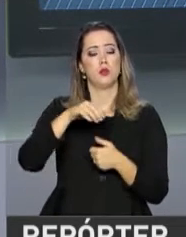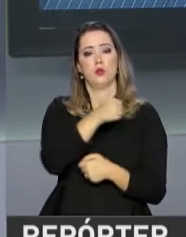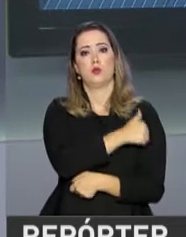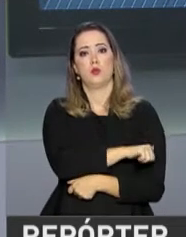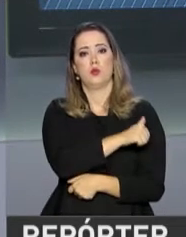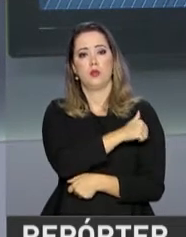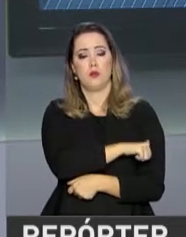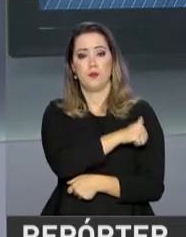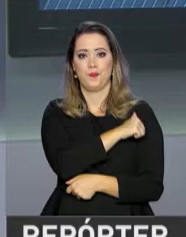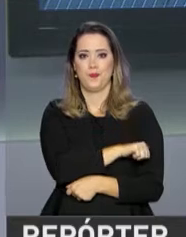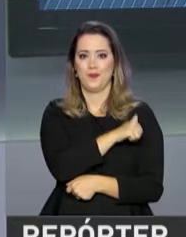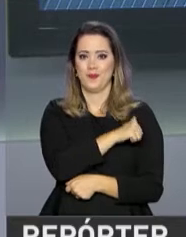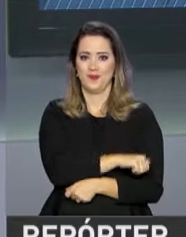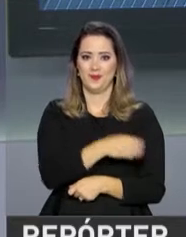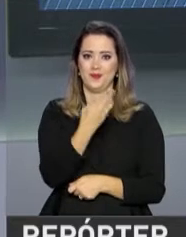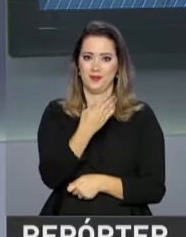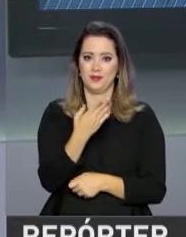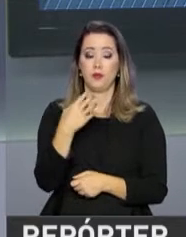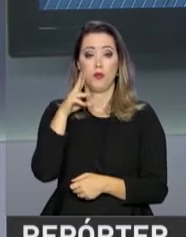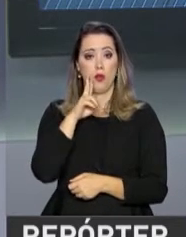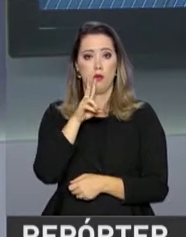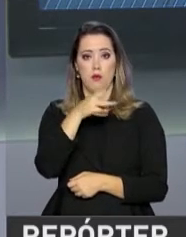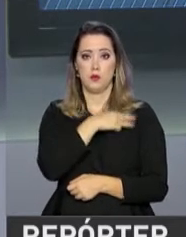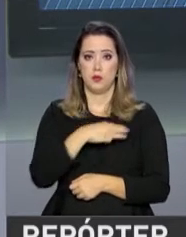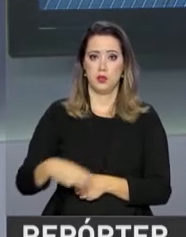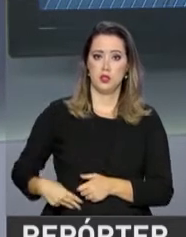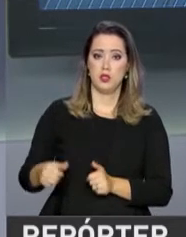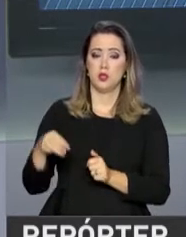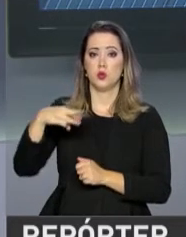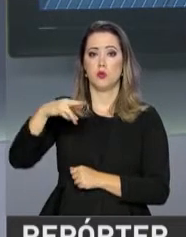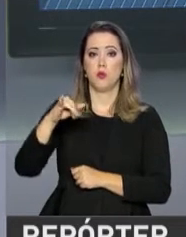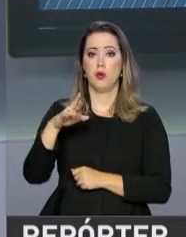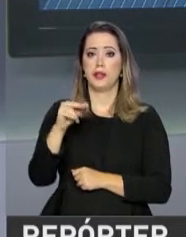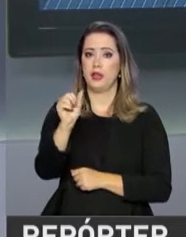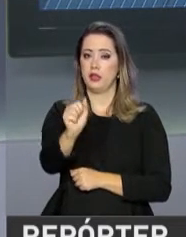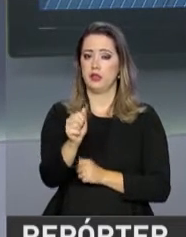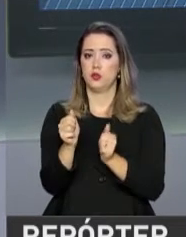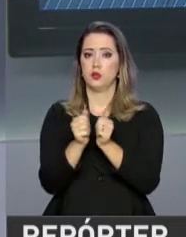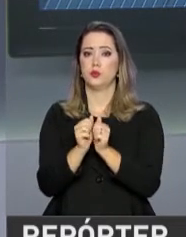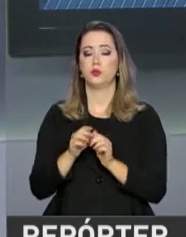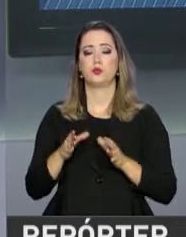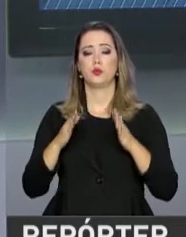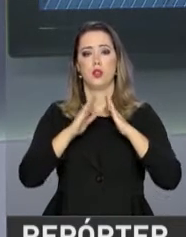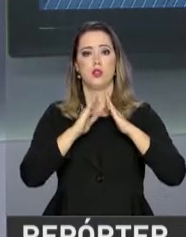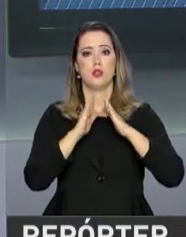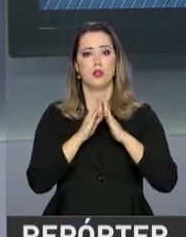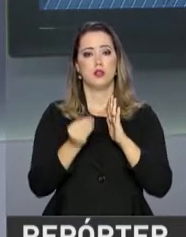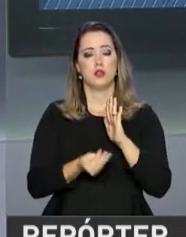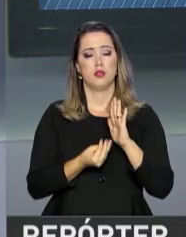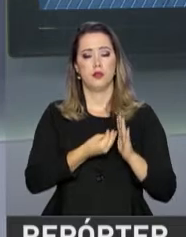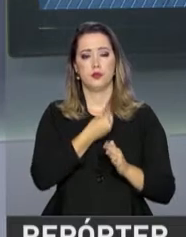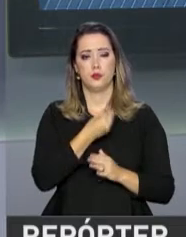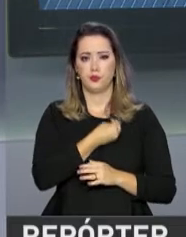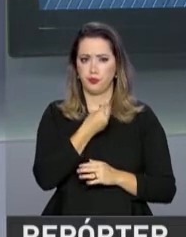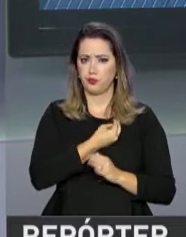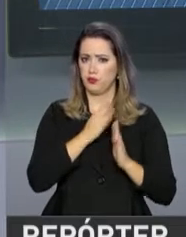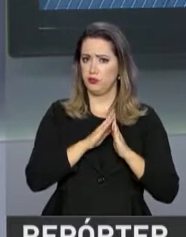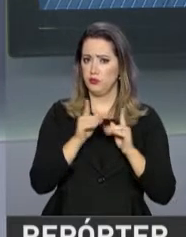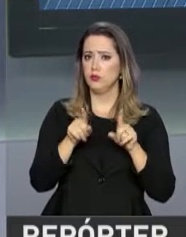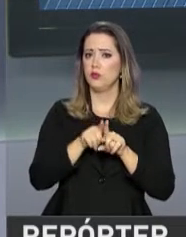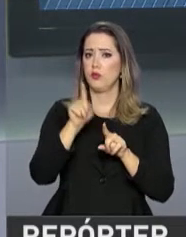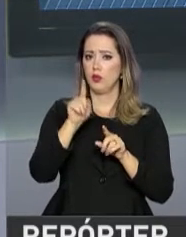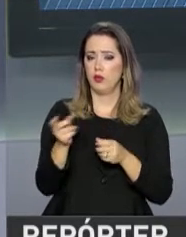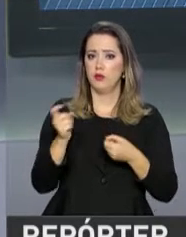janeiro o ministro moreira franco participou da entrega das moradias que fazem parte do programa agora é avançar a iniciativa do